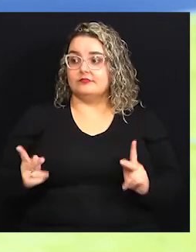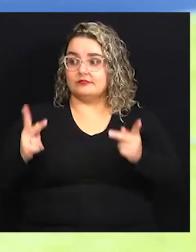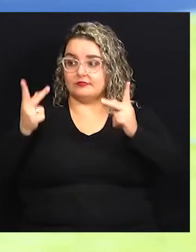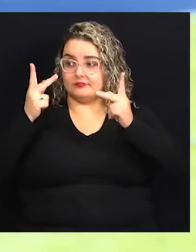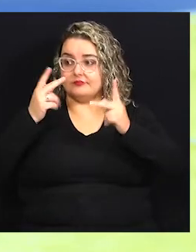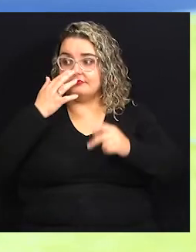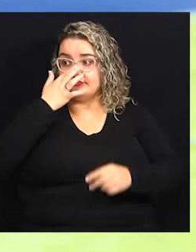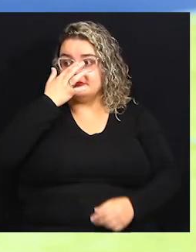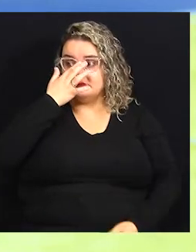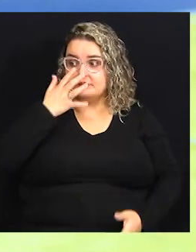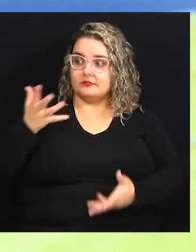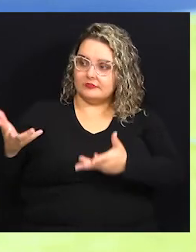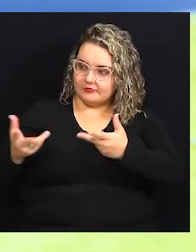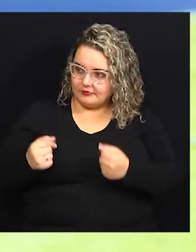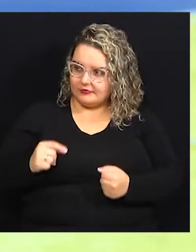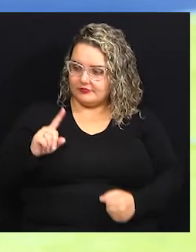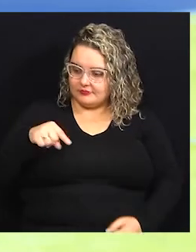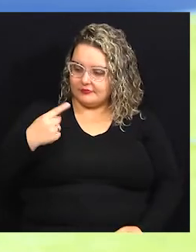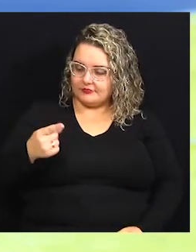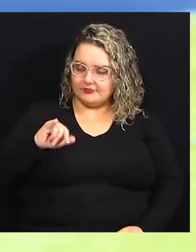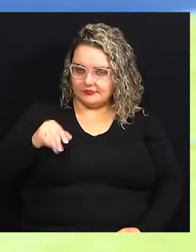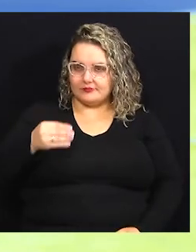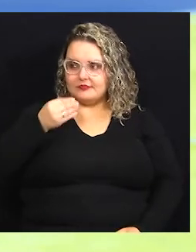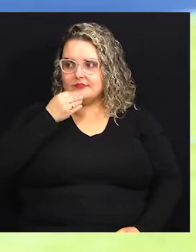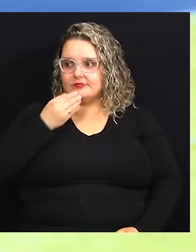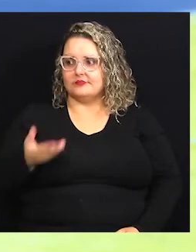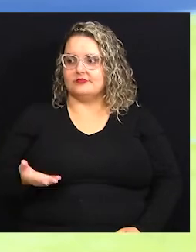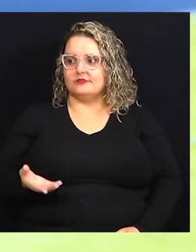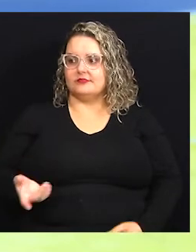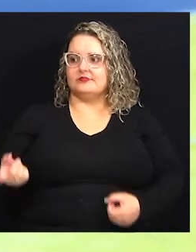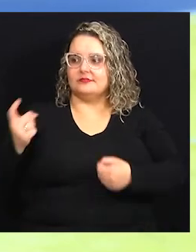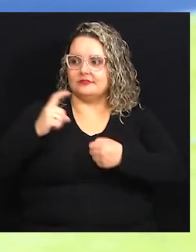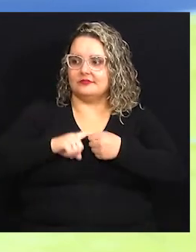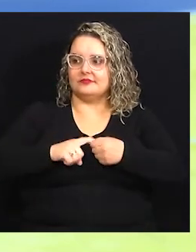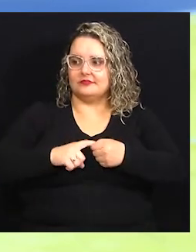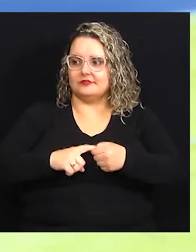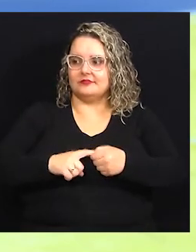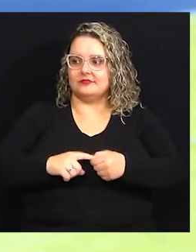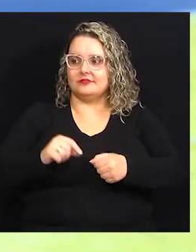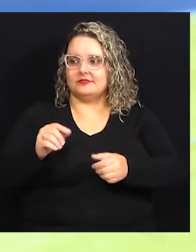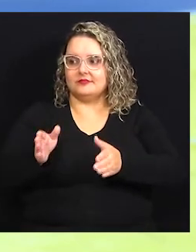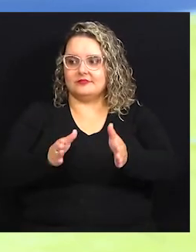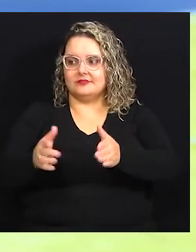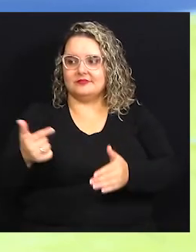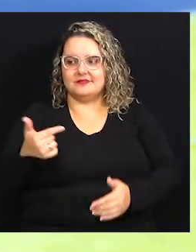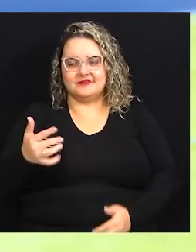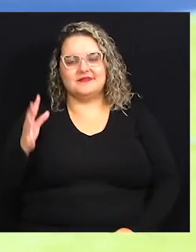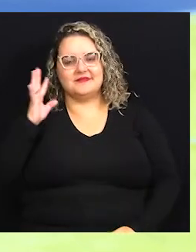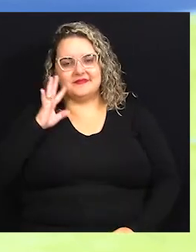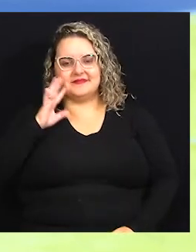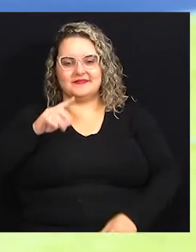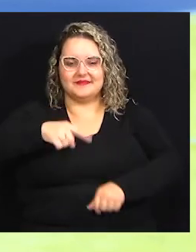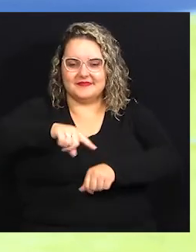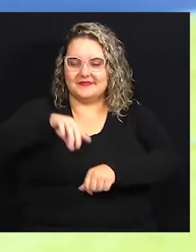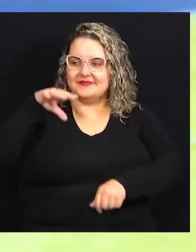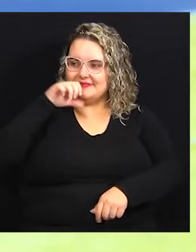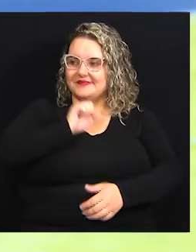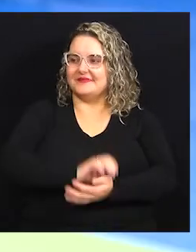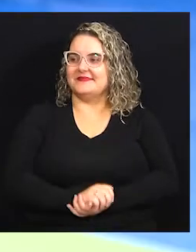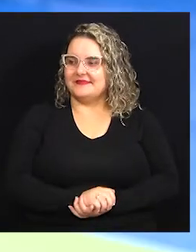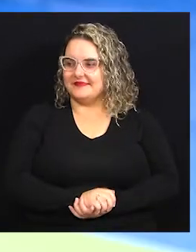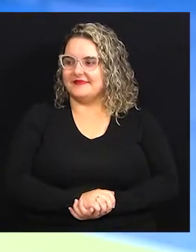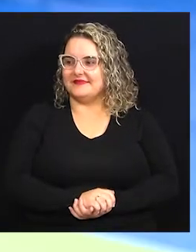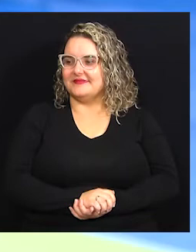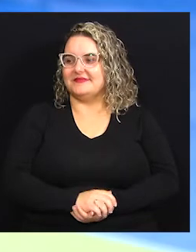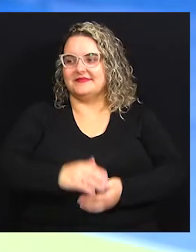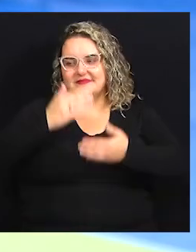muito vitorioso. E já faço convite aqui para uma próxima oportunidade para você retornar, para a gente fazer uma parte 2, porque foi gostoso, passou rápido demais.